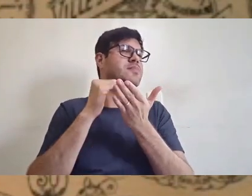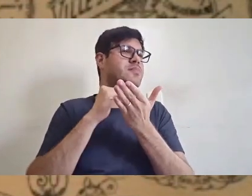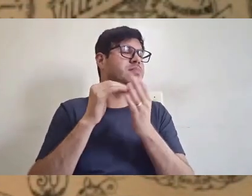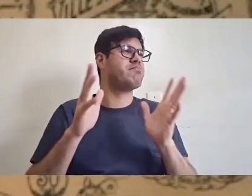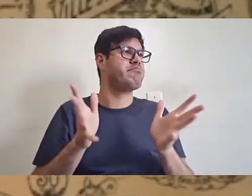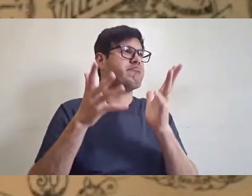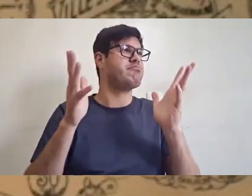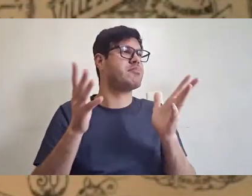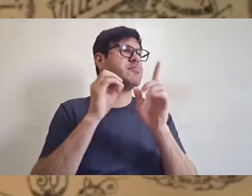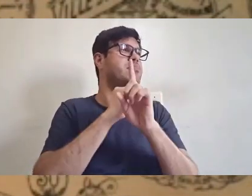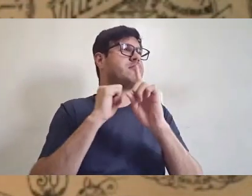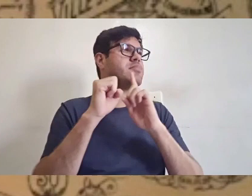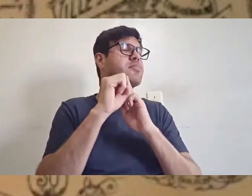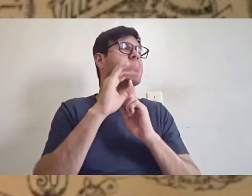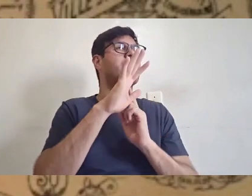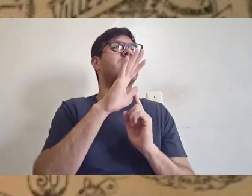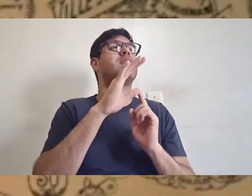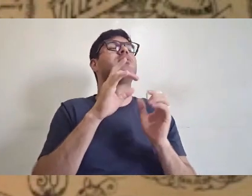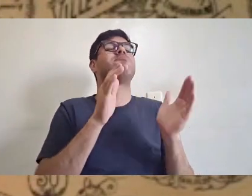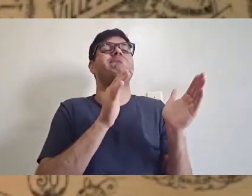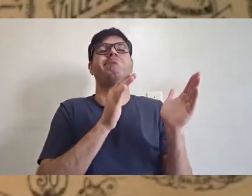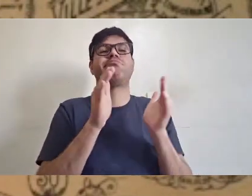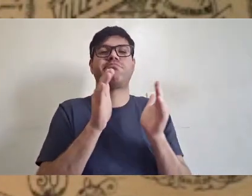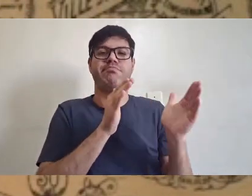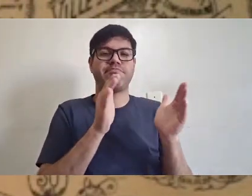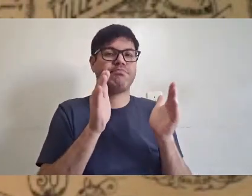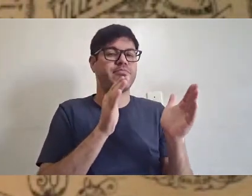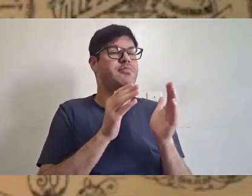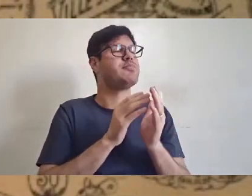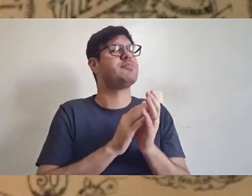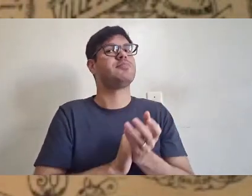dos momentos mais